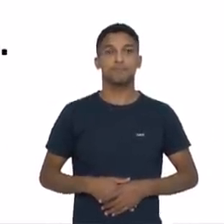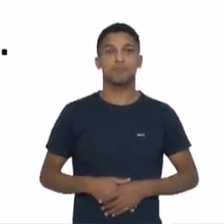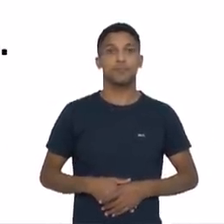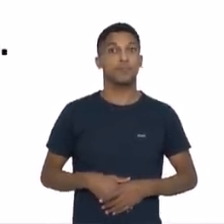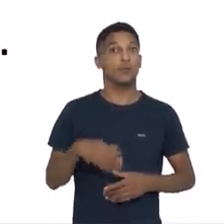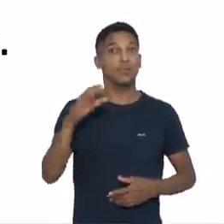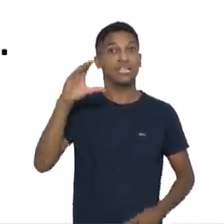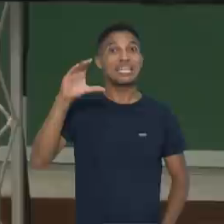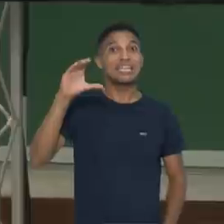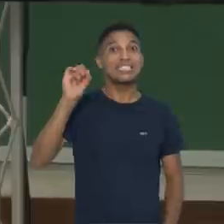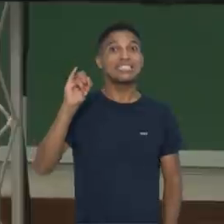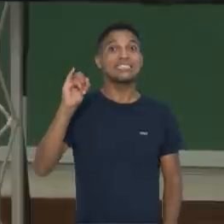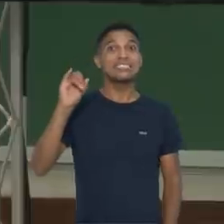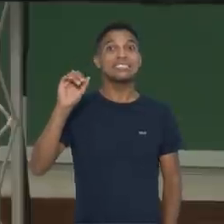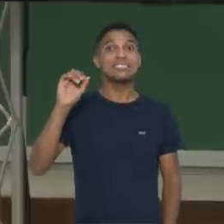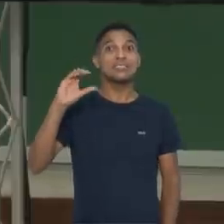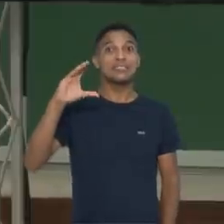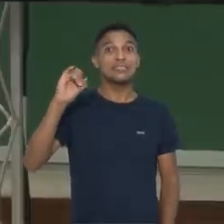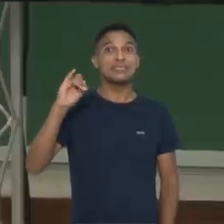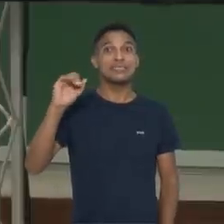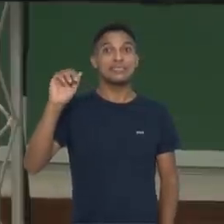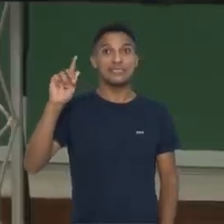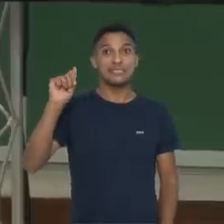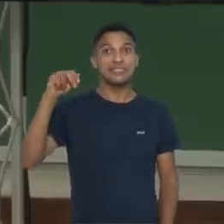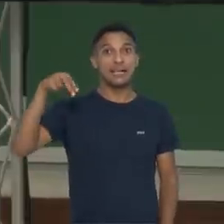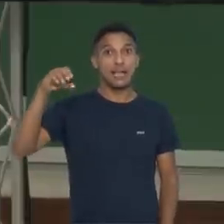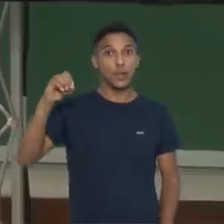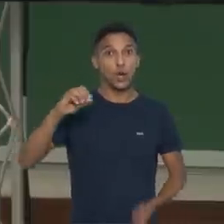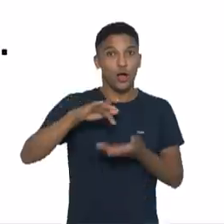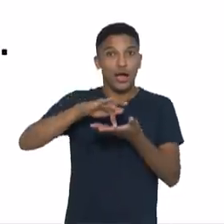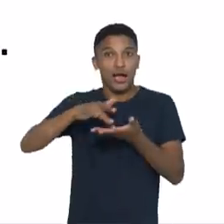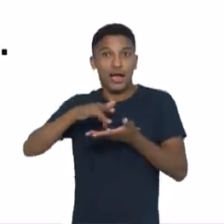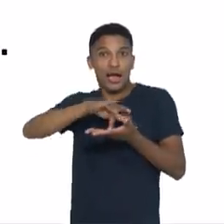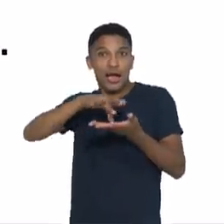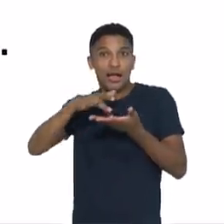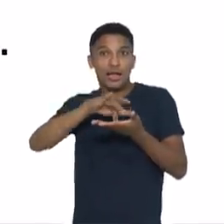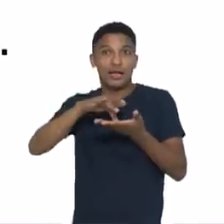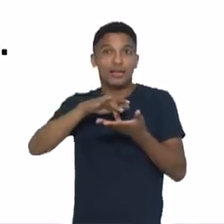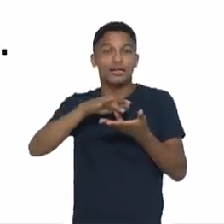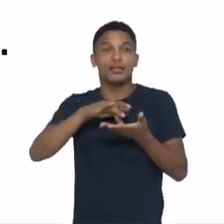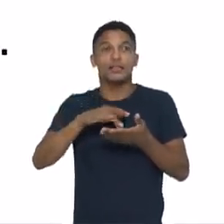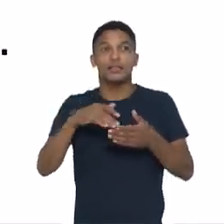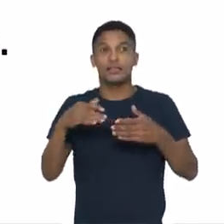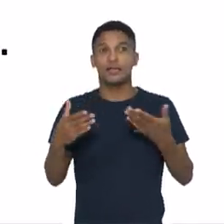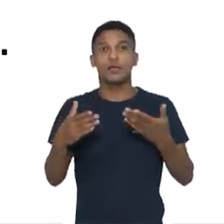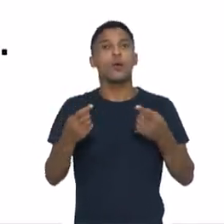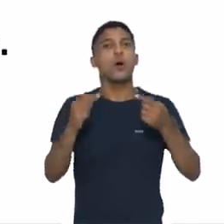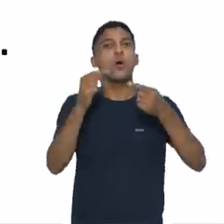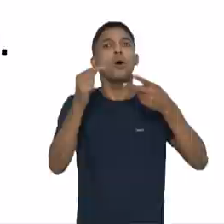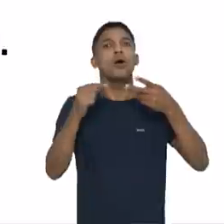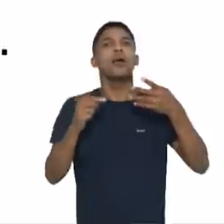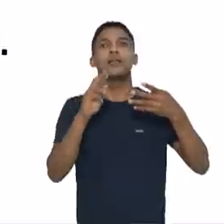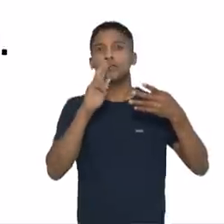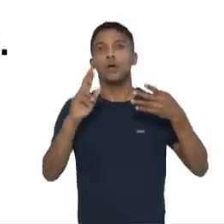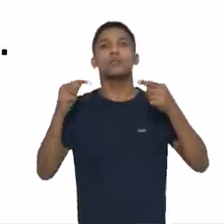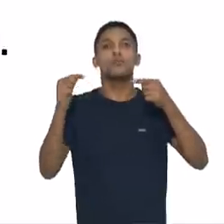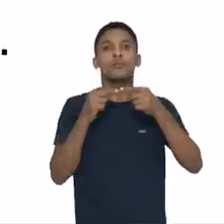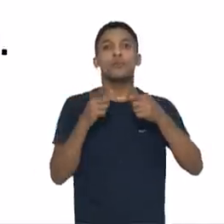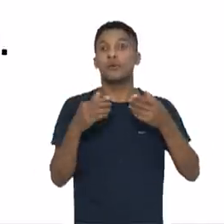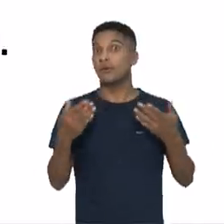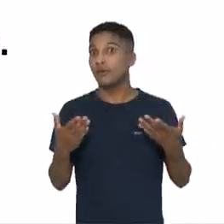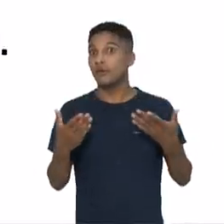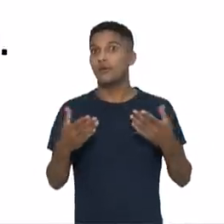pintores. Será? A opção azul, domadores de animais,